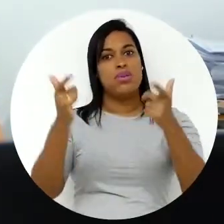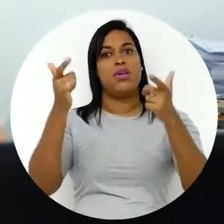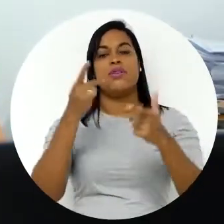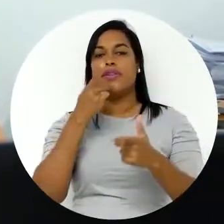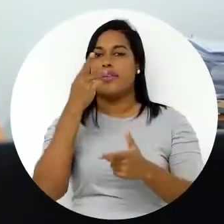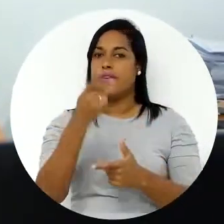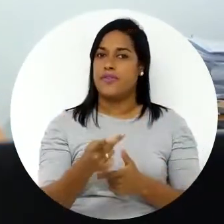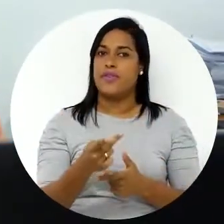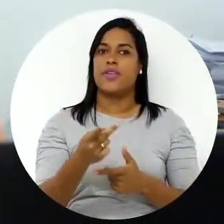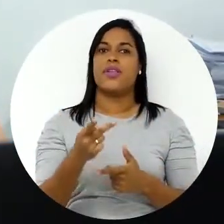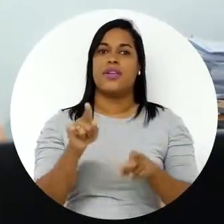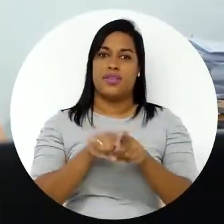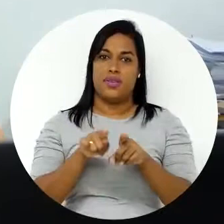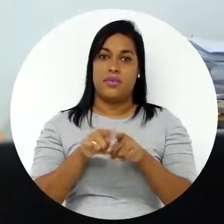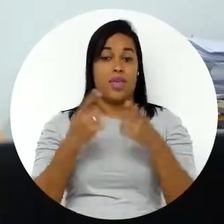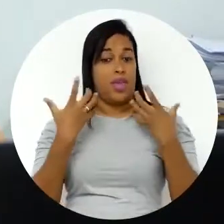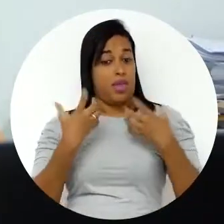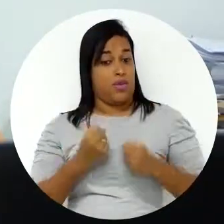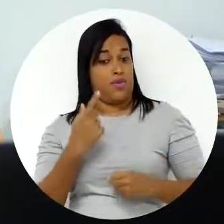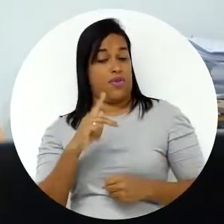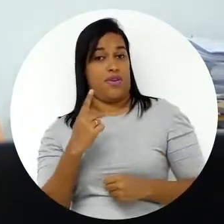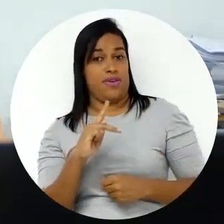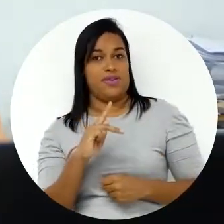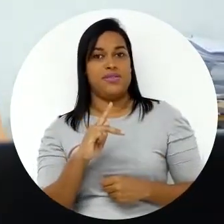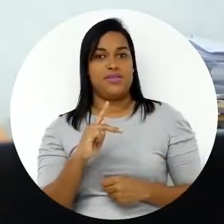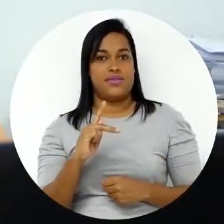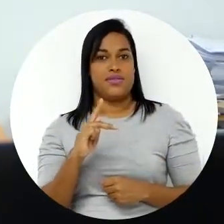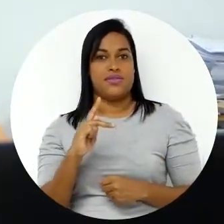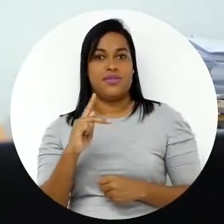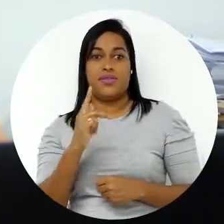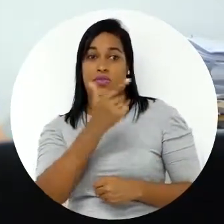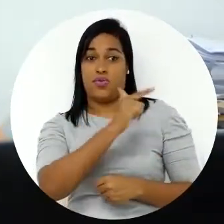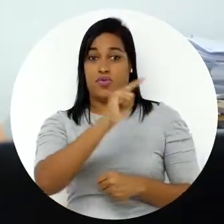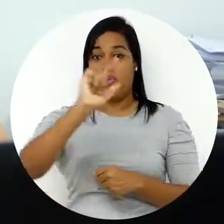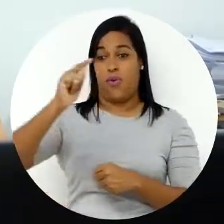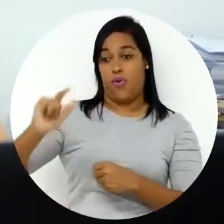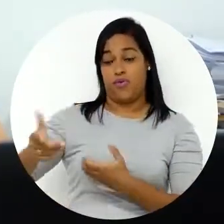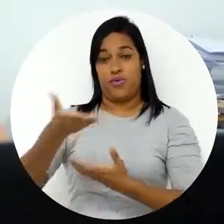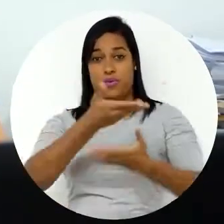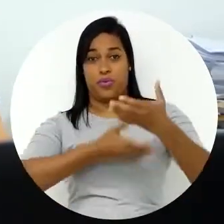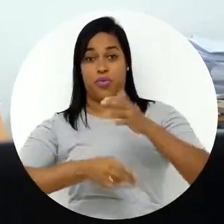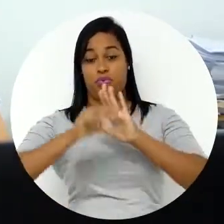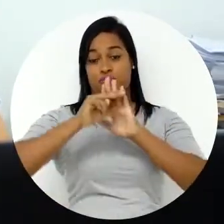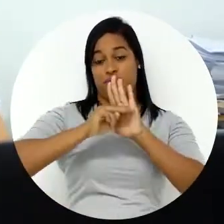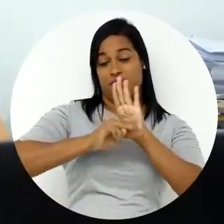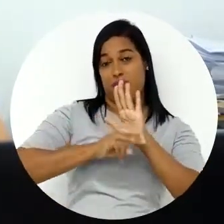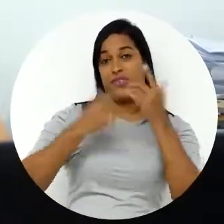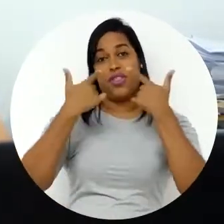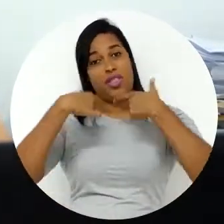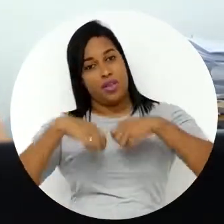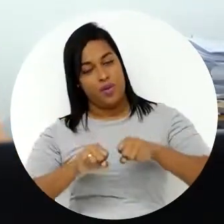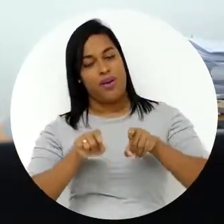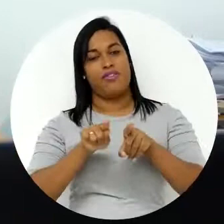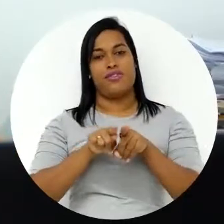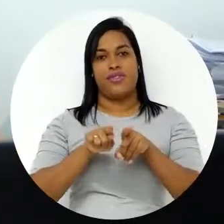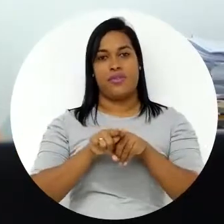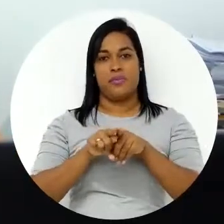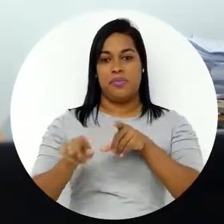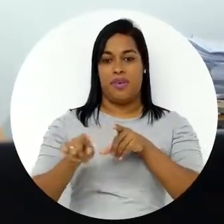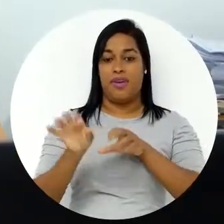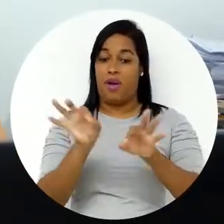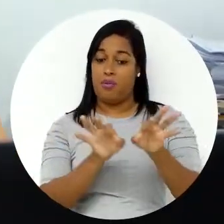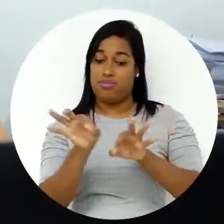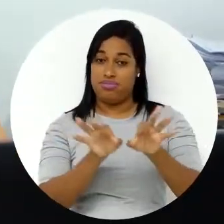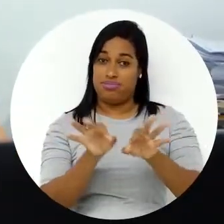do que ele quer dizer, dos seus pressupostos, também reconhece no seu interlocutor os níveis de linguagem que ele pode ter, a